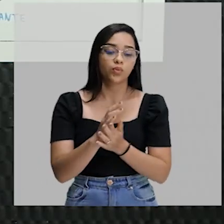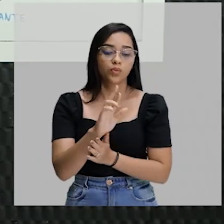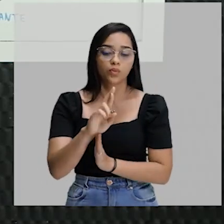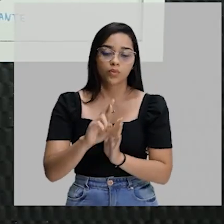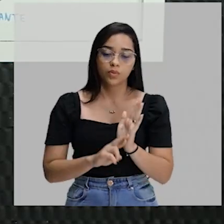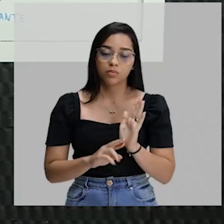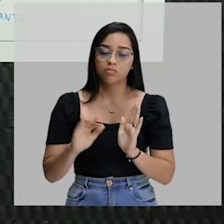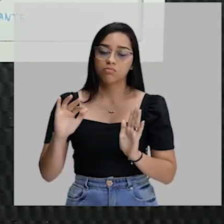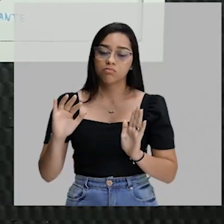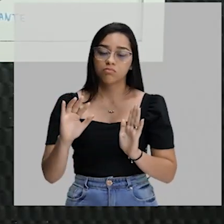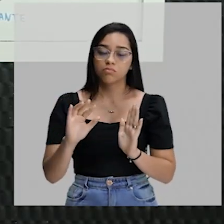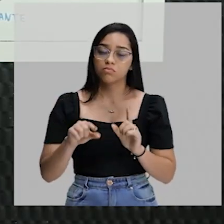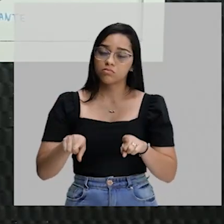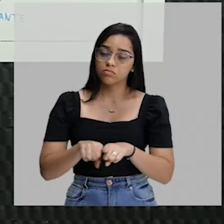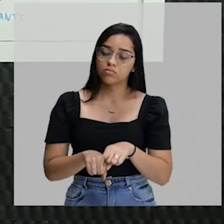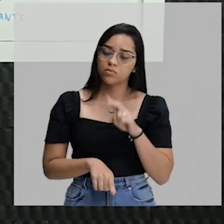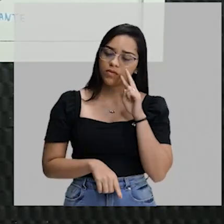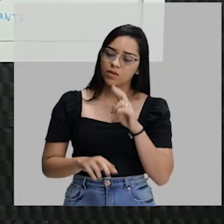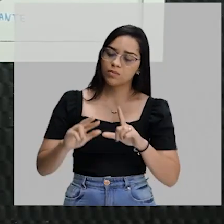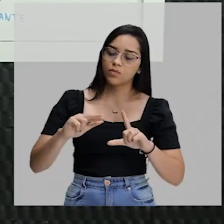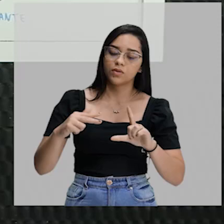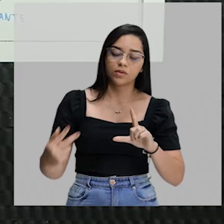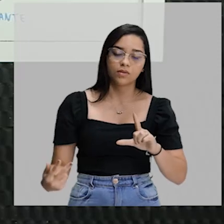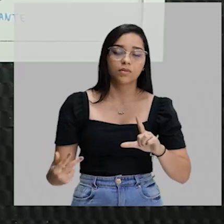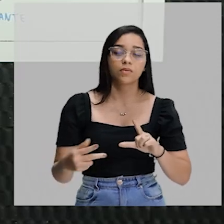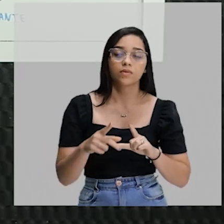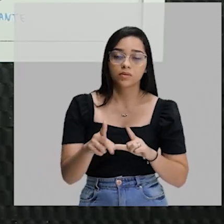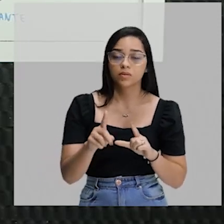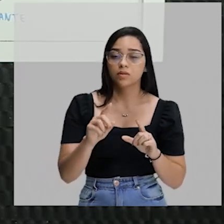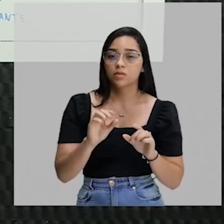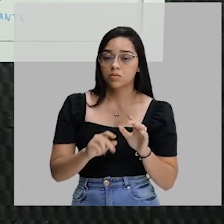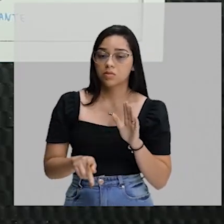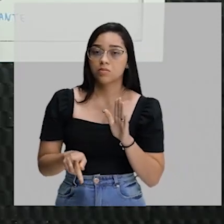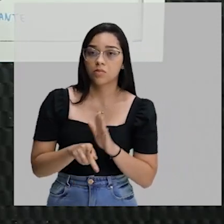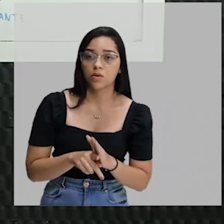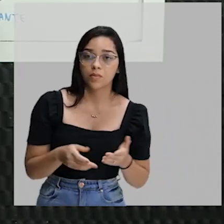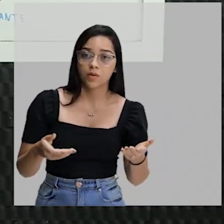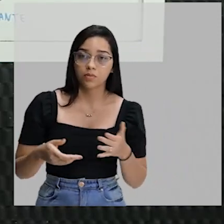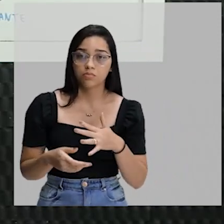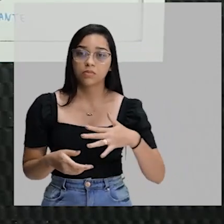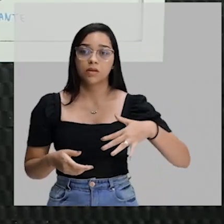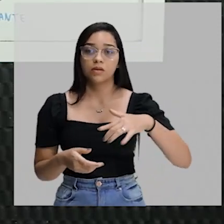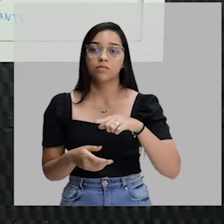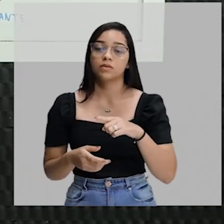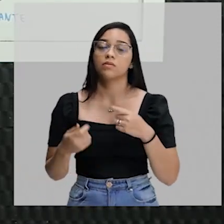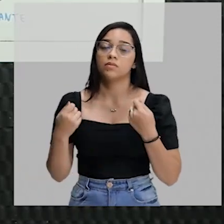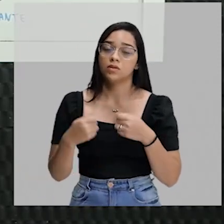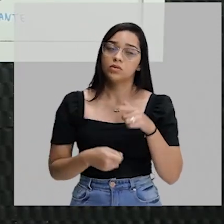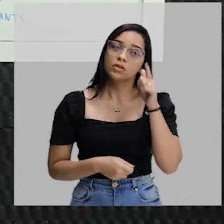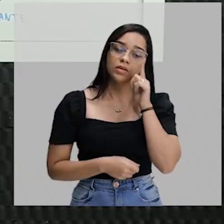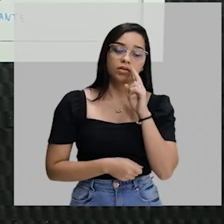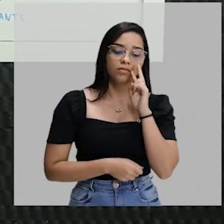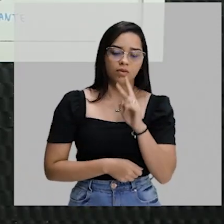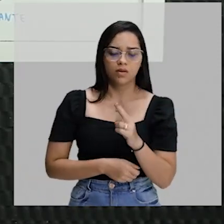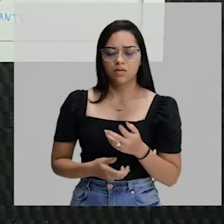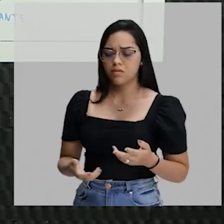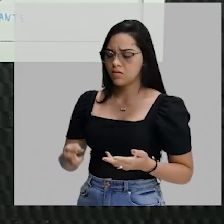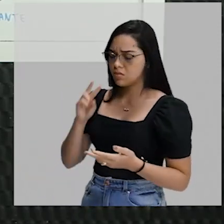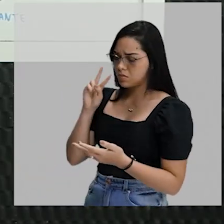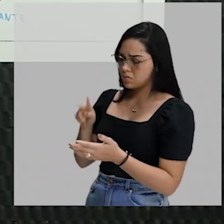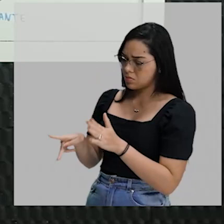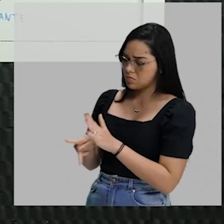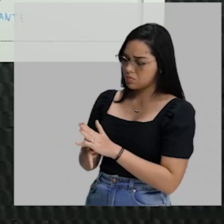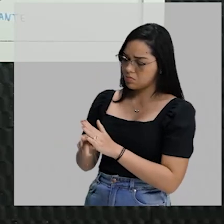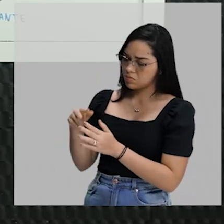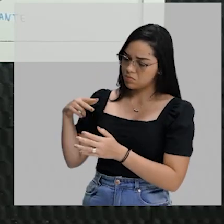nesses heredogramas. E olhando para o heredograma, você que é especialista agora nessa área, você vai conseguir olhar e dizer, olha, isso aqui é